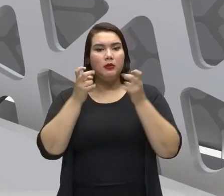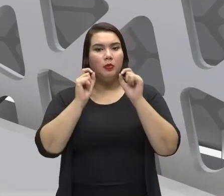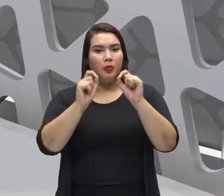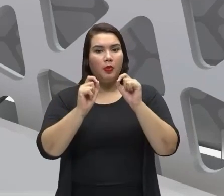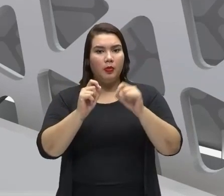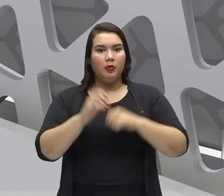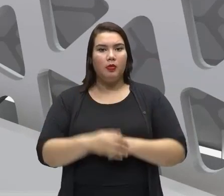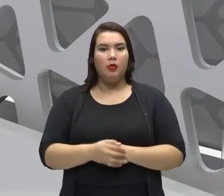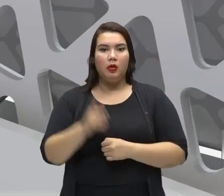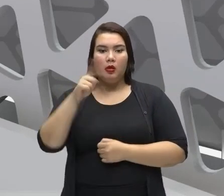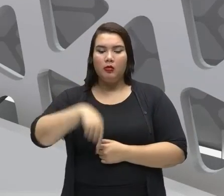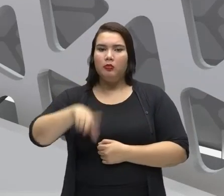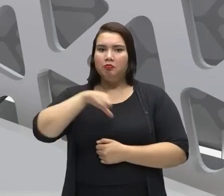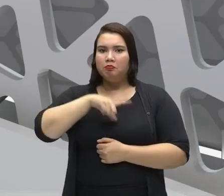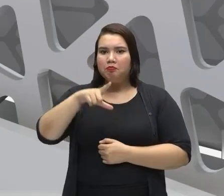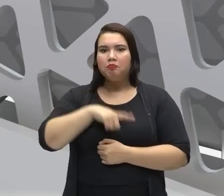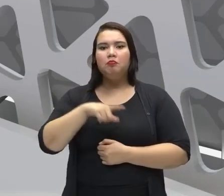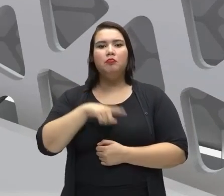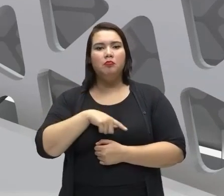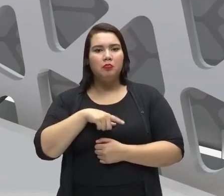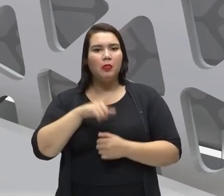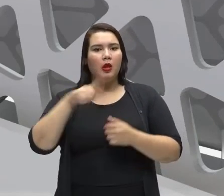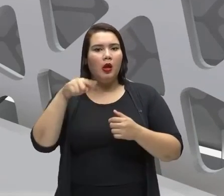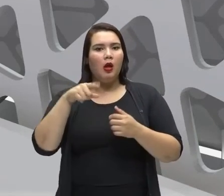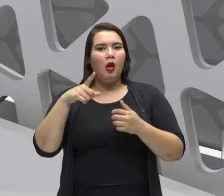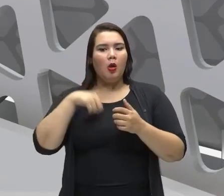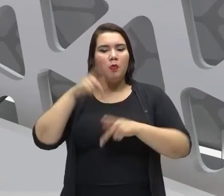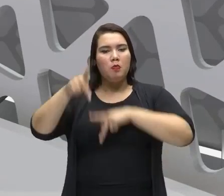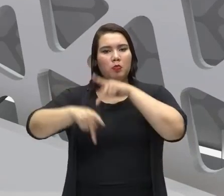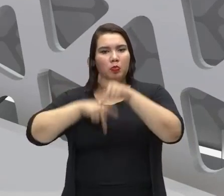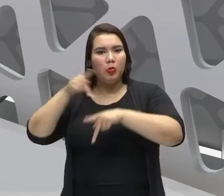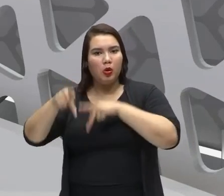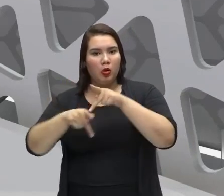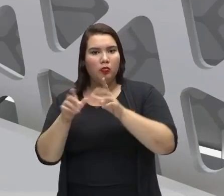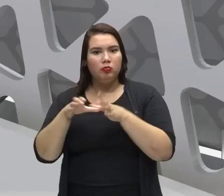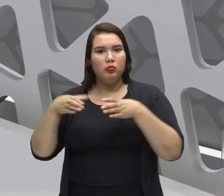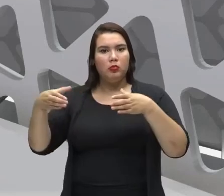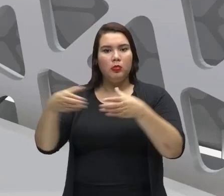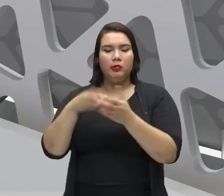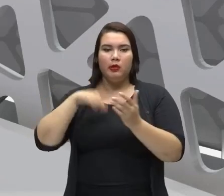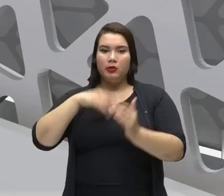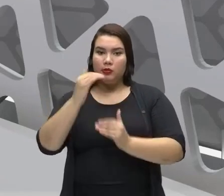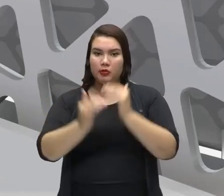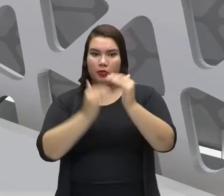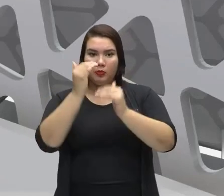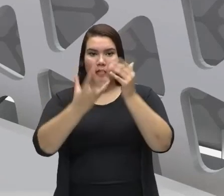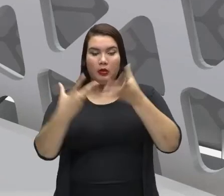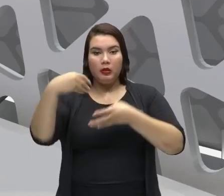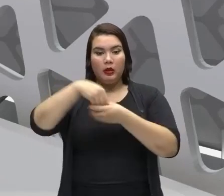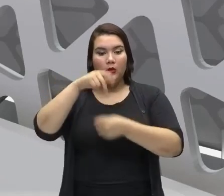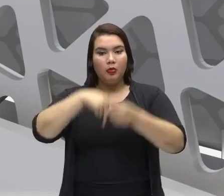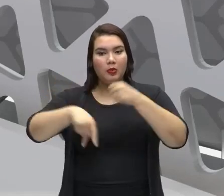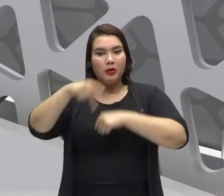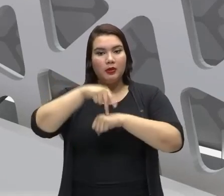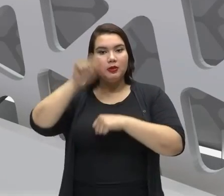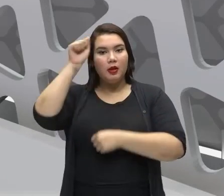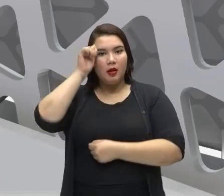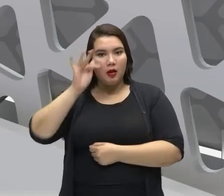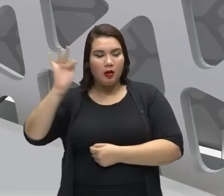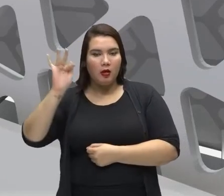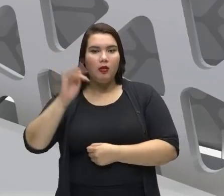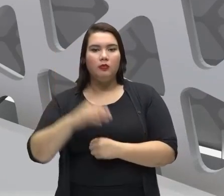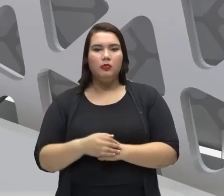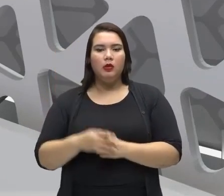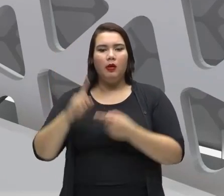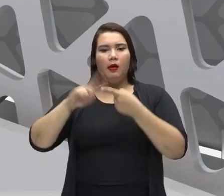quão poderoso foram os povos que se desenvolveram dentro do continente africano. O Império